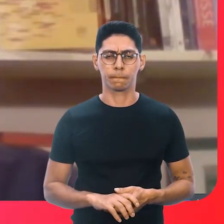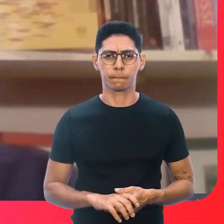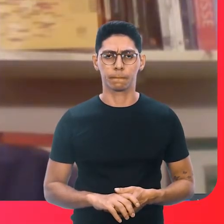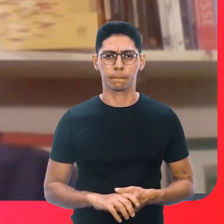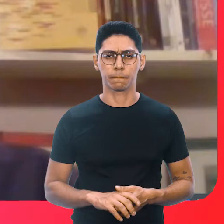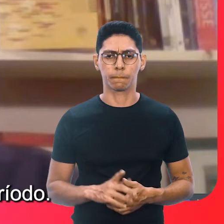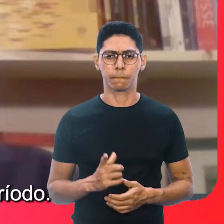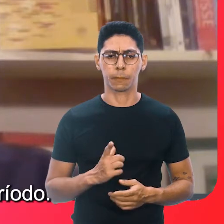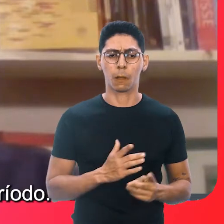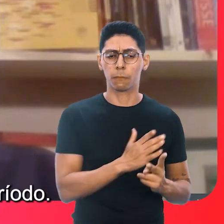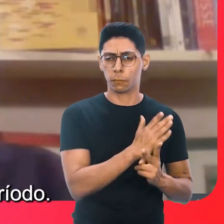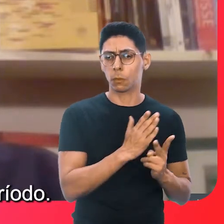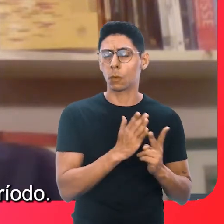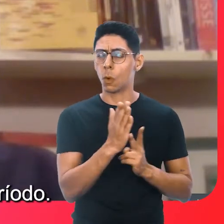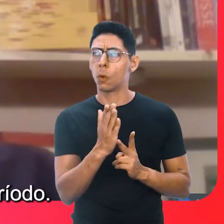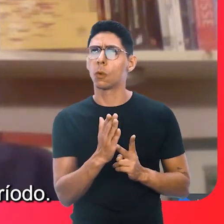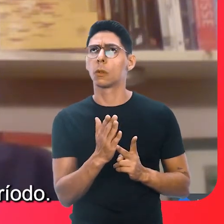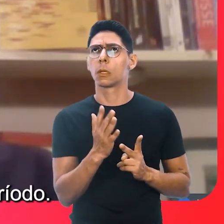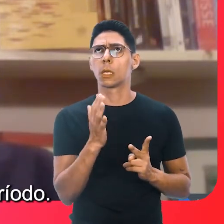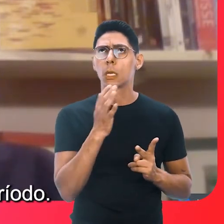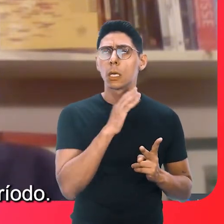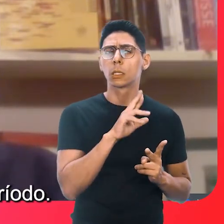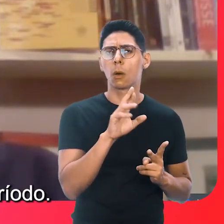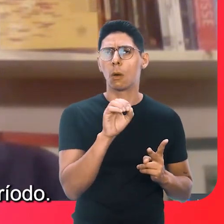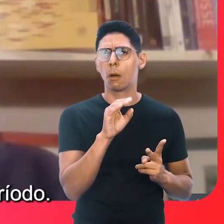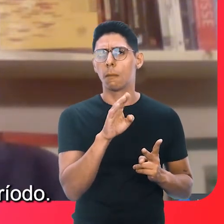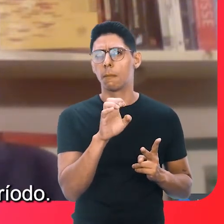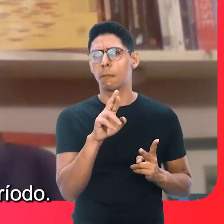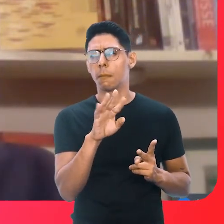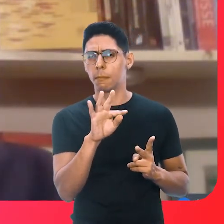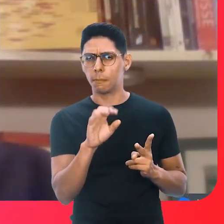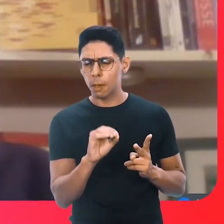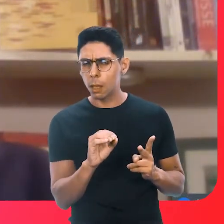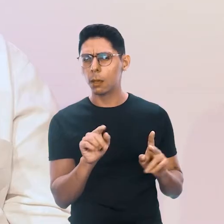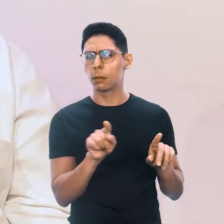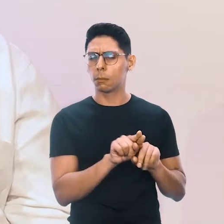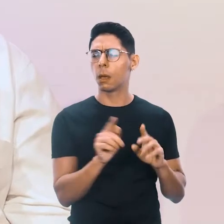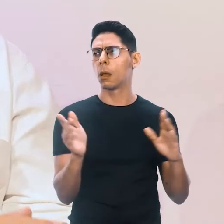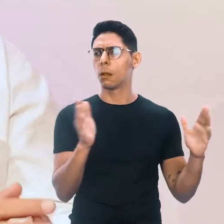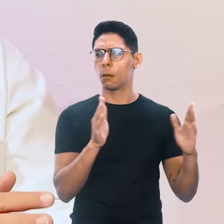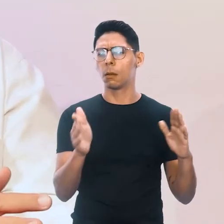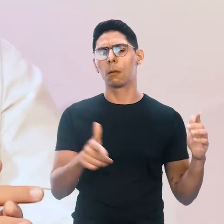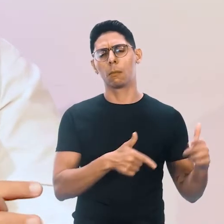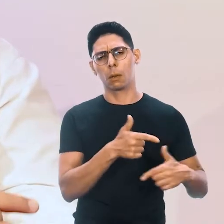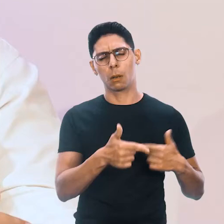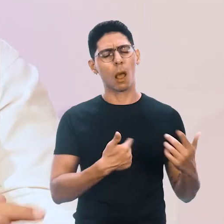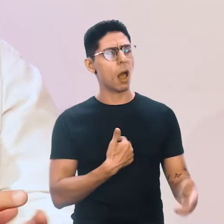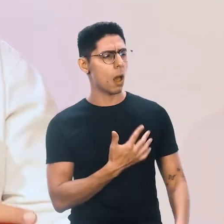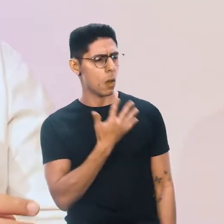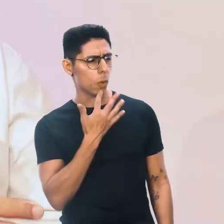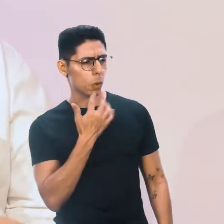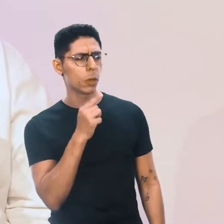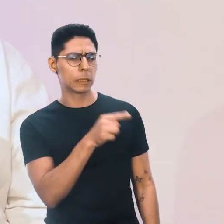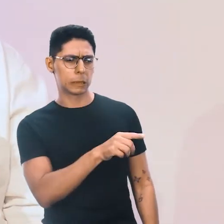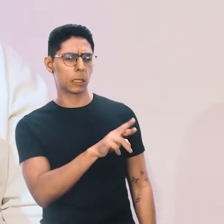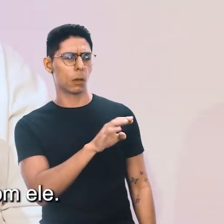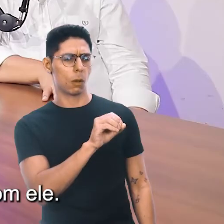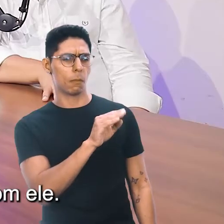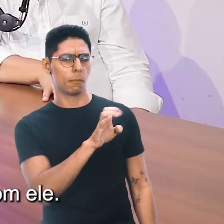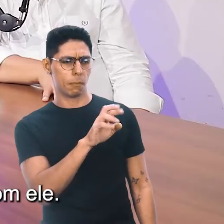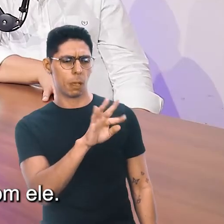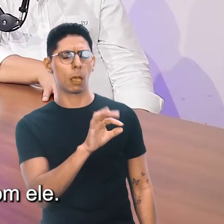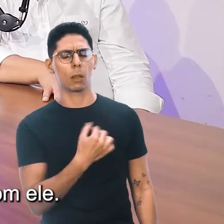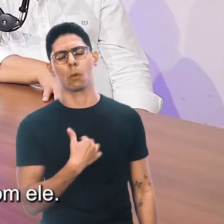não foi só um, teve também, acho que, se eu não me engano, o Roberto Beleza, também durante um período. Eu conheci o Beleza, o Renato não.